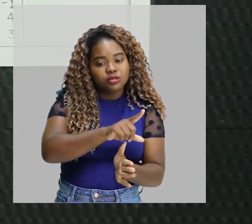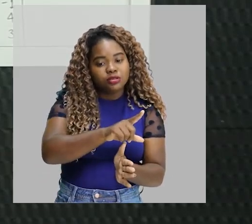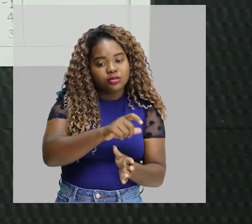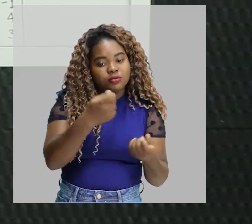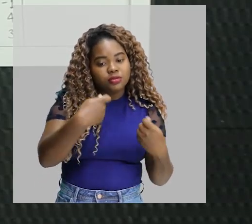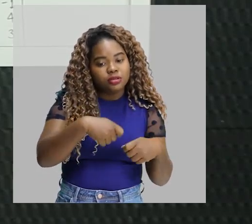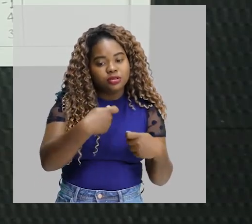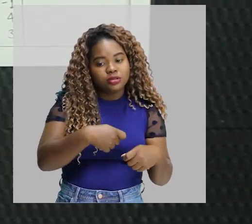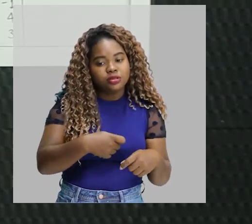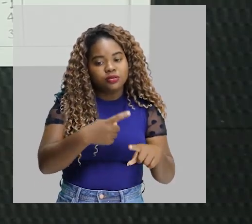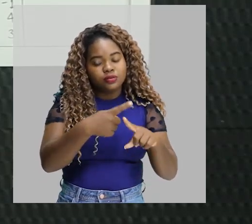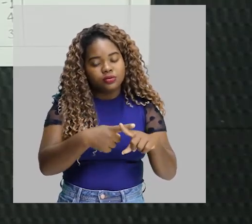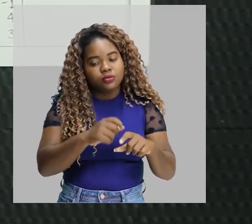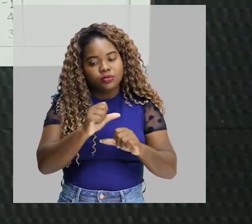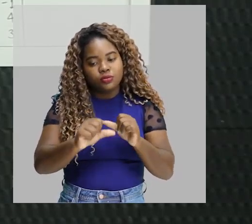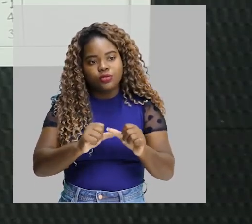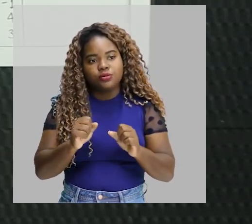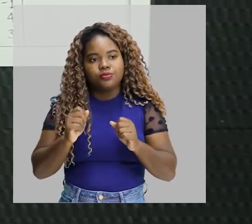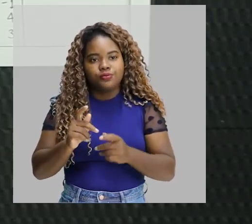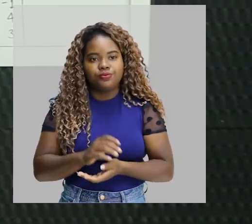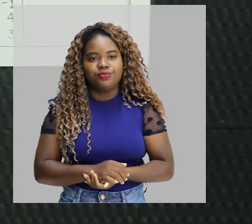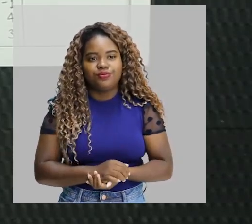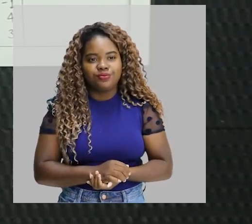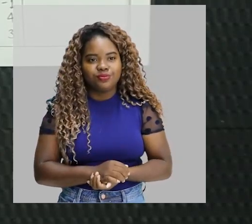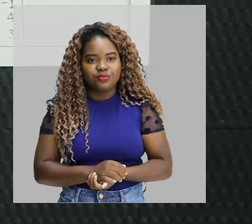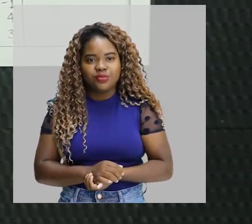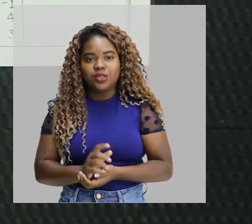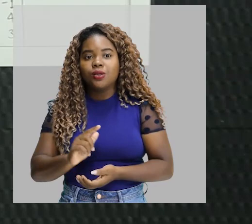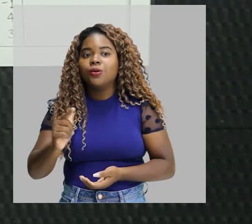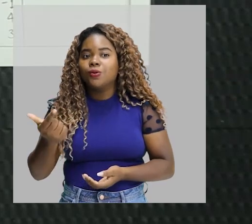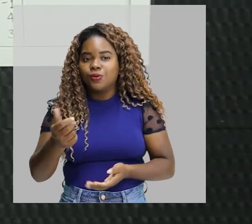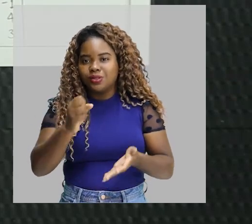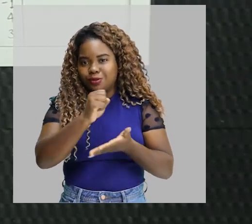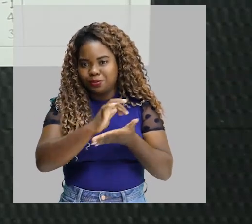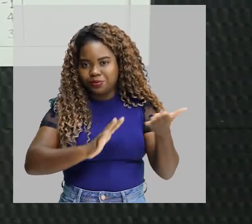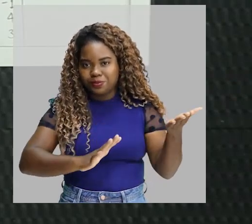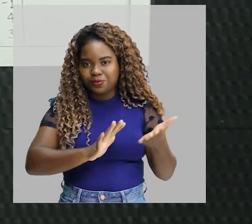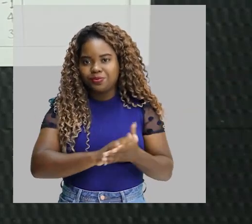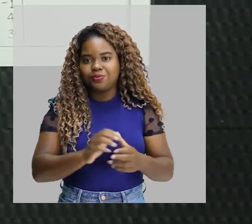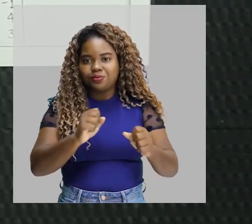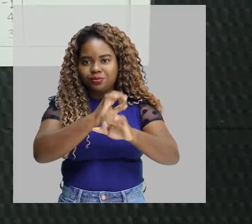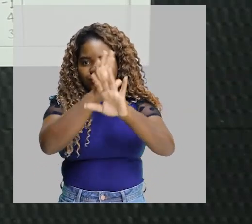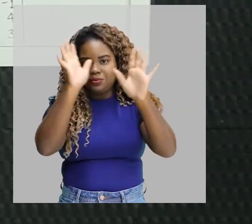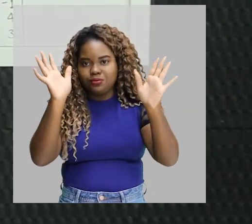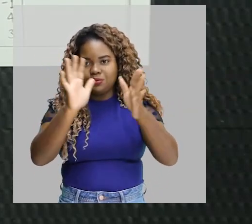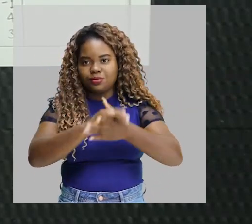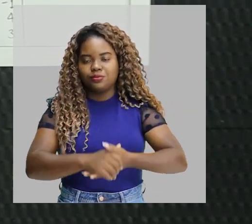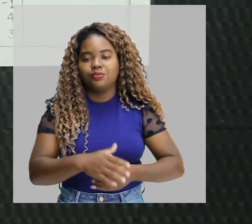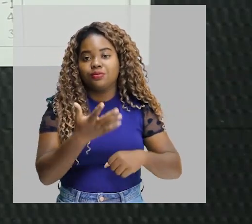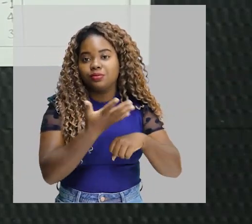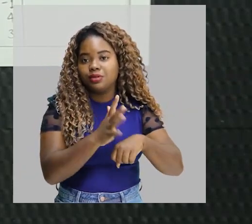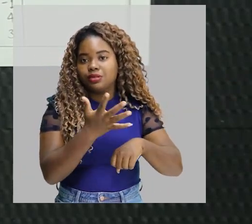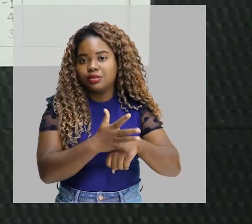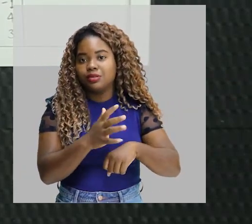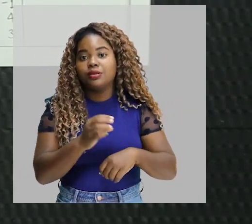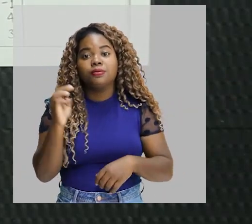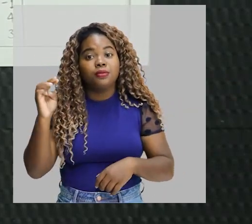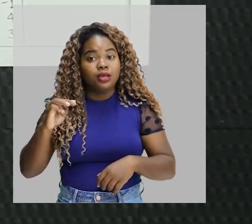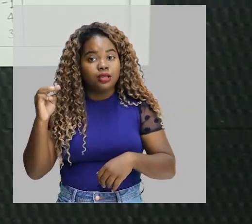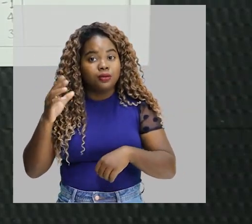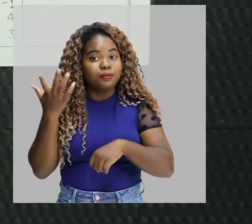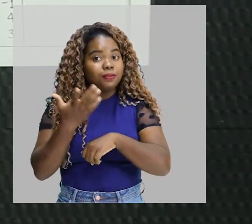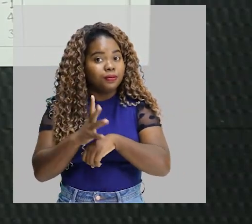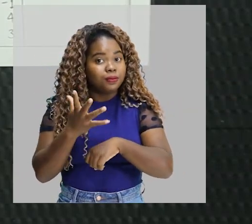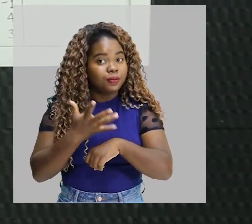pode fazer o produto e mudar o sinal beleza vamos fazer mais uma questão aqui praticar matemática é